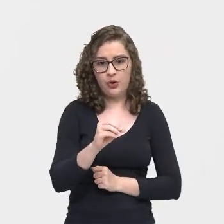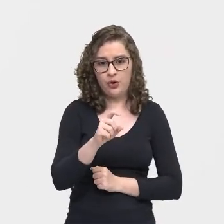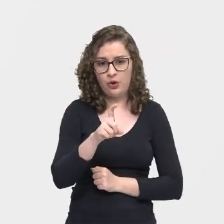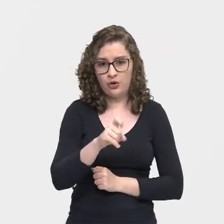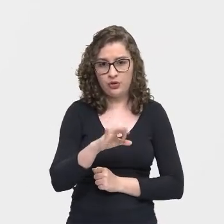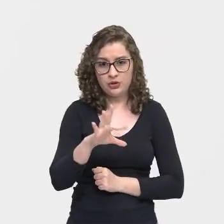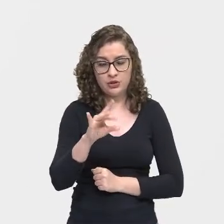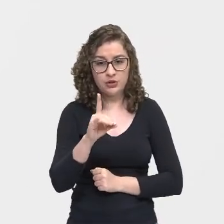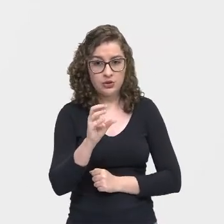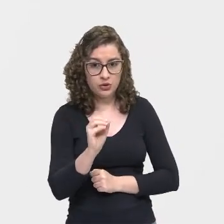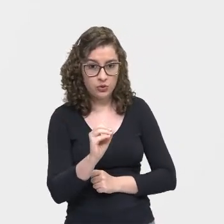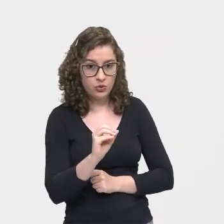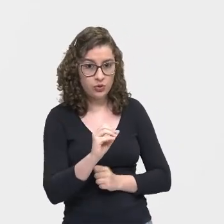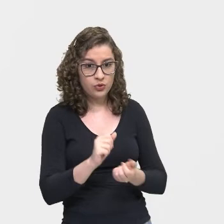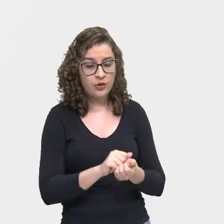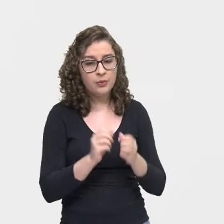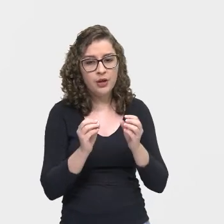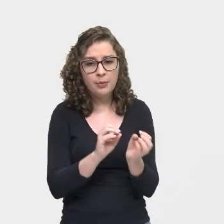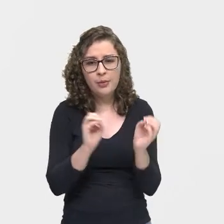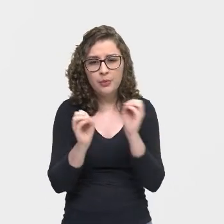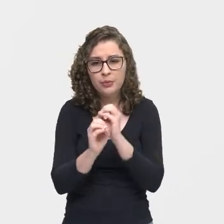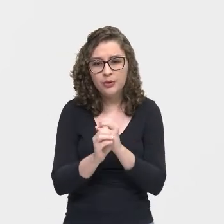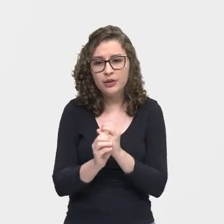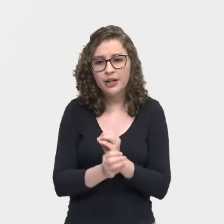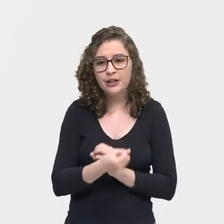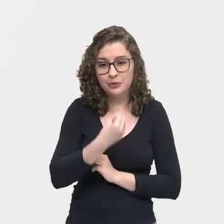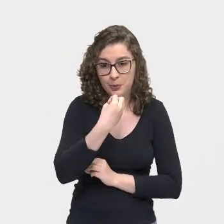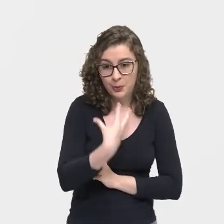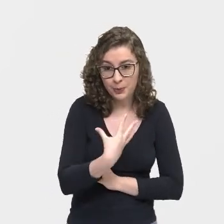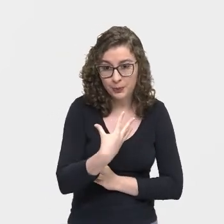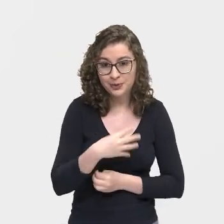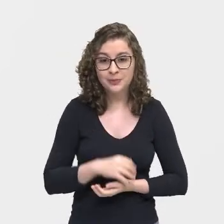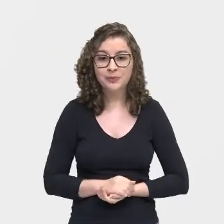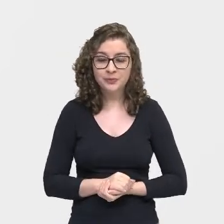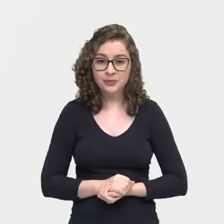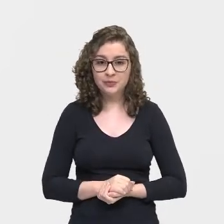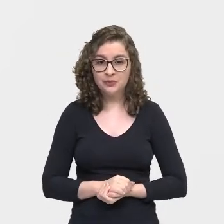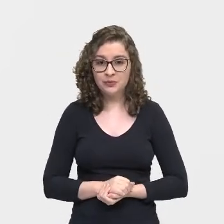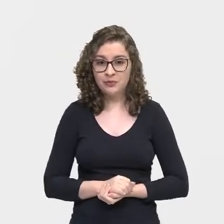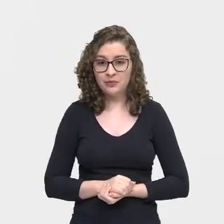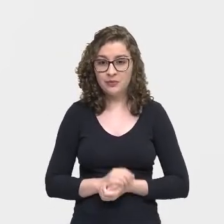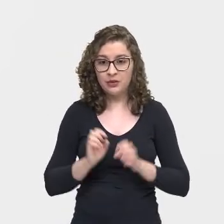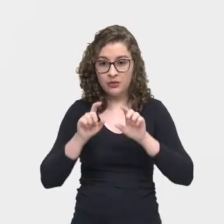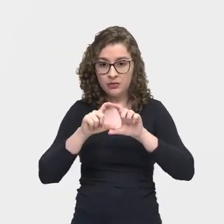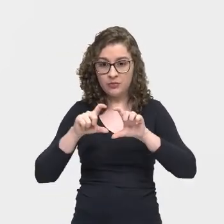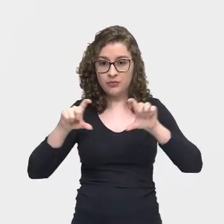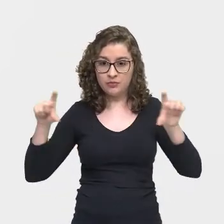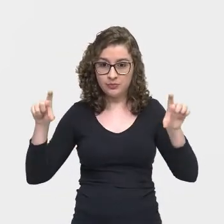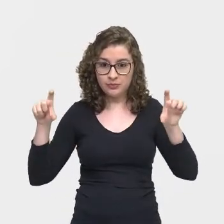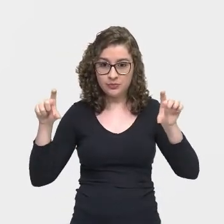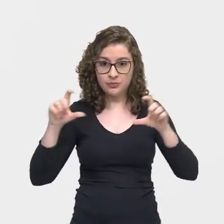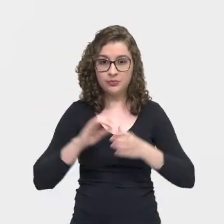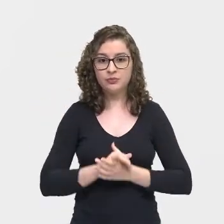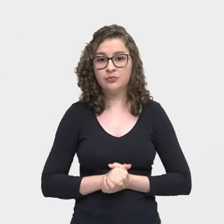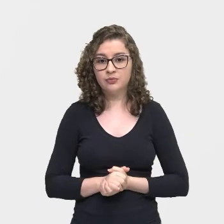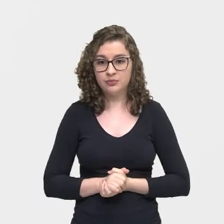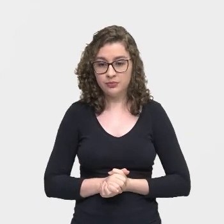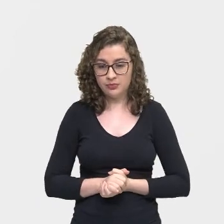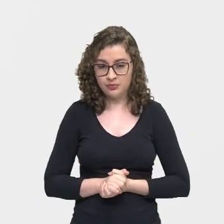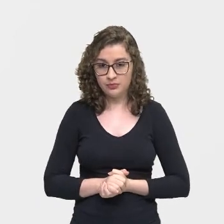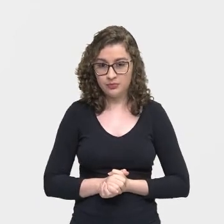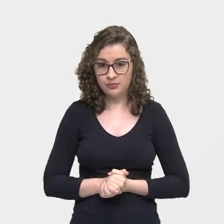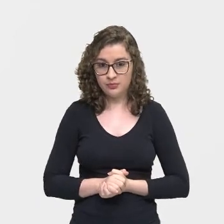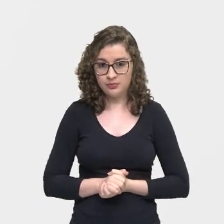nitrogênio em moléculas menos danosas ao ambiente. Então, tá aí a reação de catálise, tá?